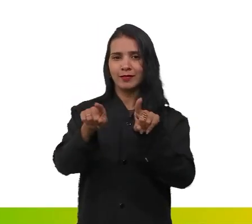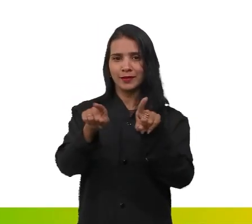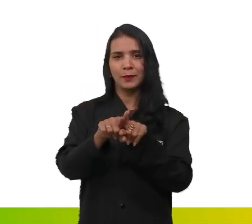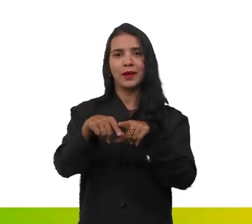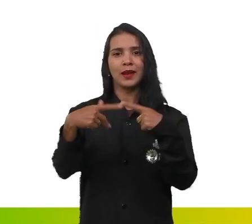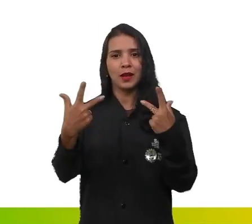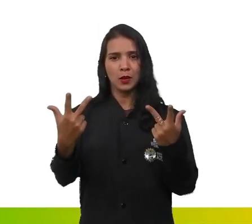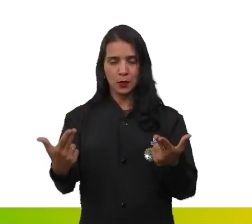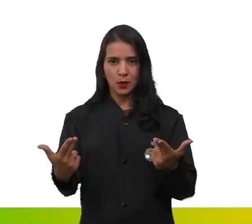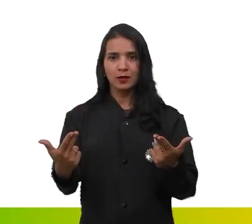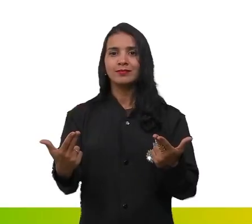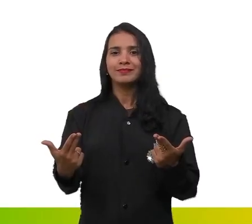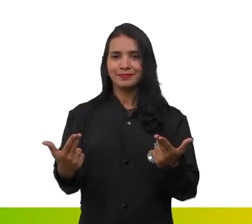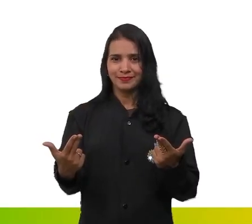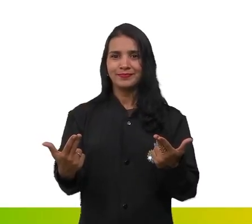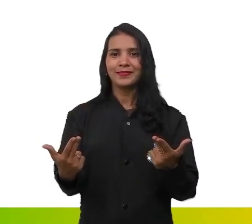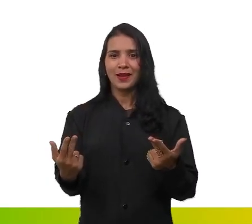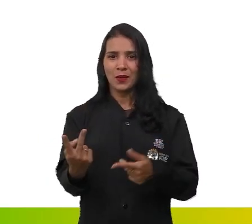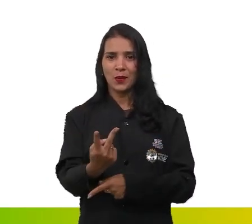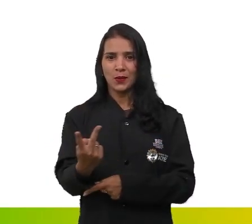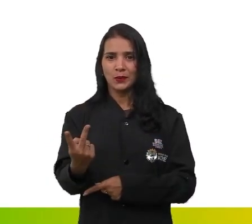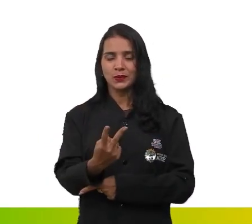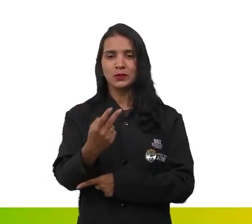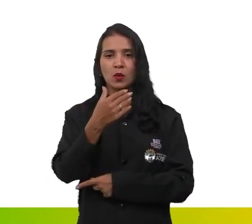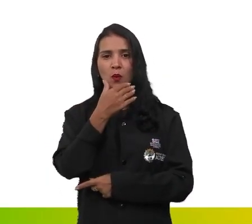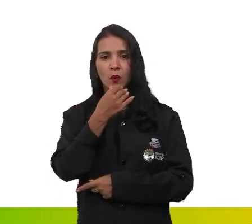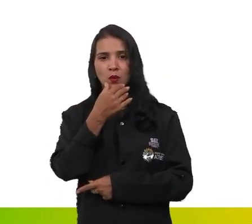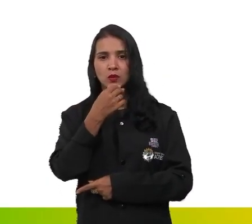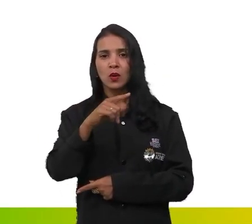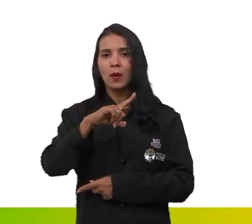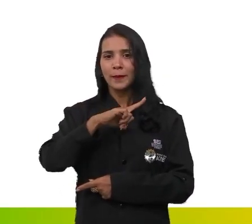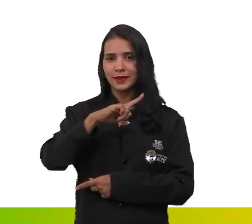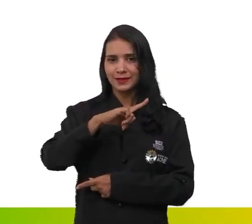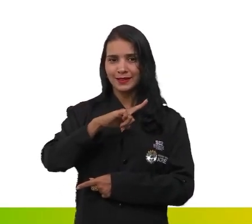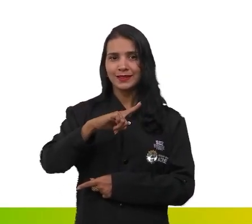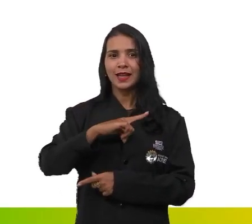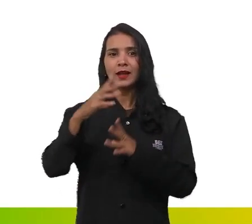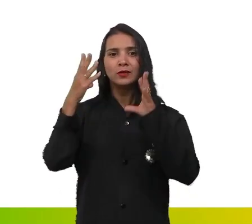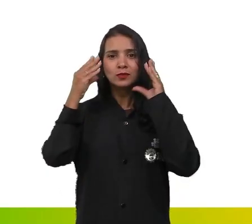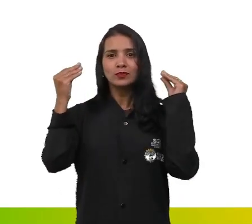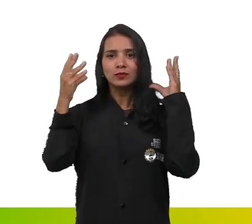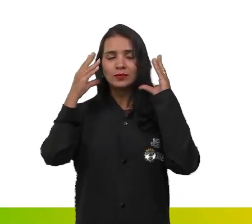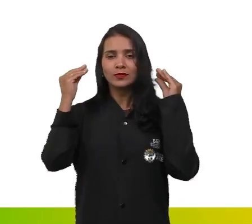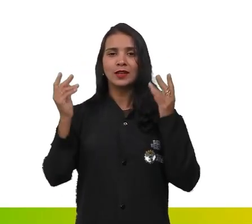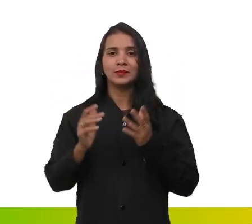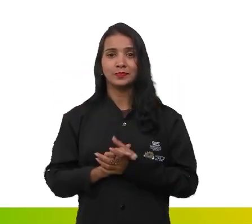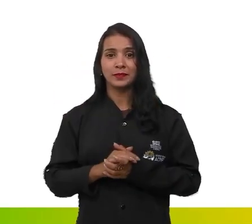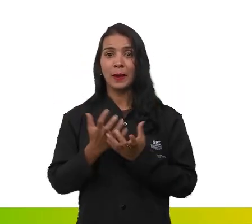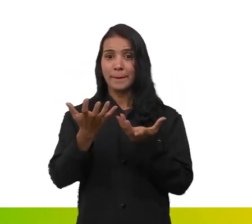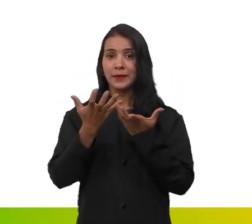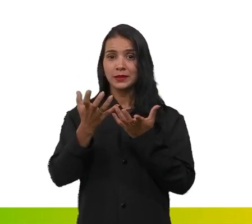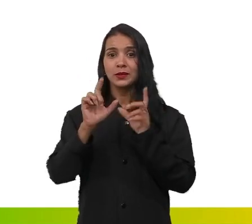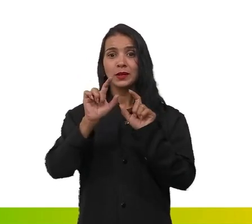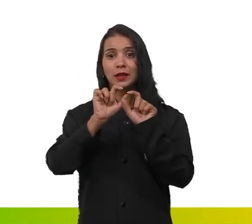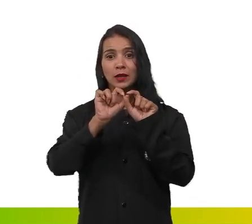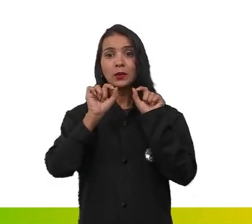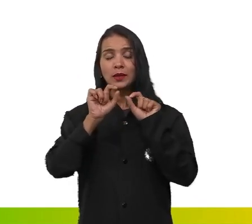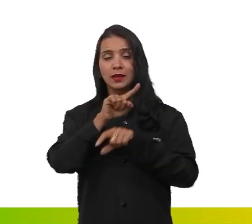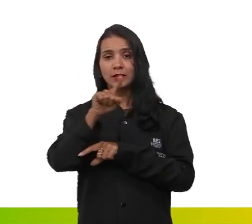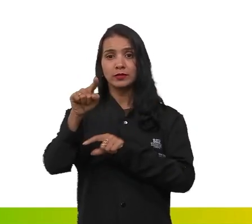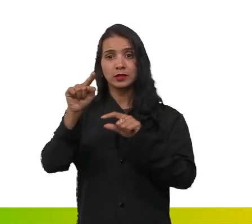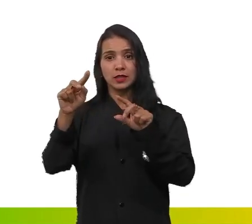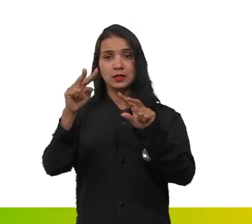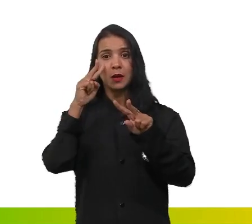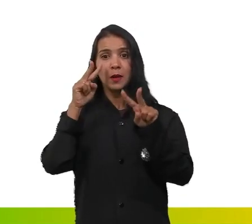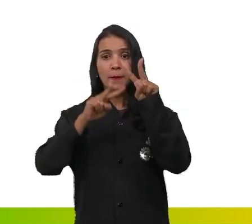tem hipertricose auricular. O que eu quero que vocês prestem atenção? Essa é uma condição que